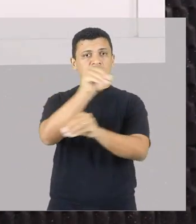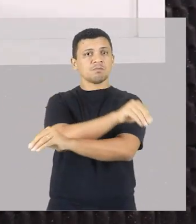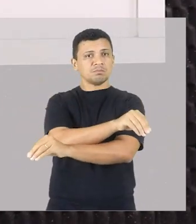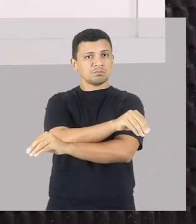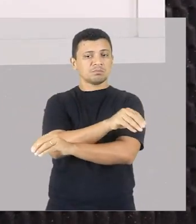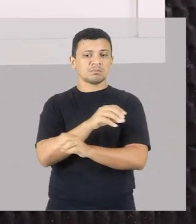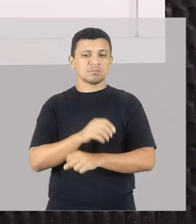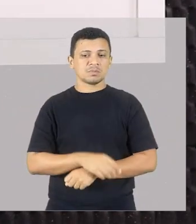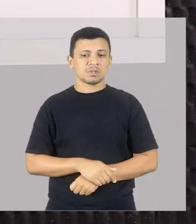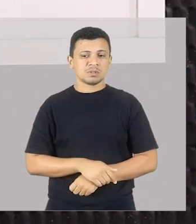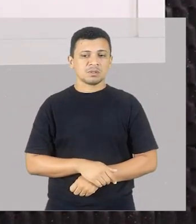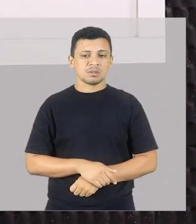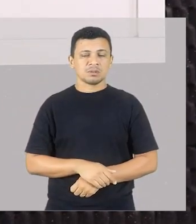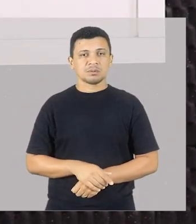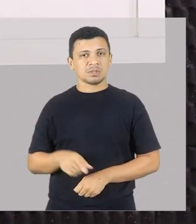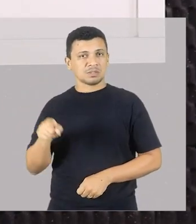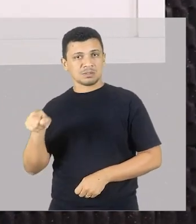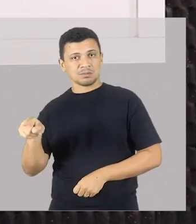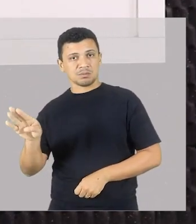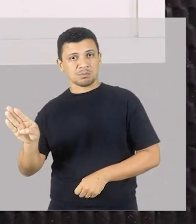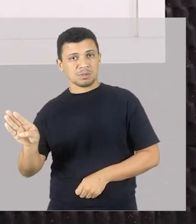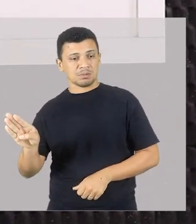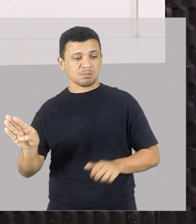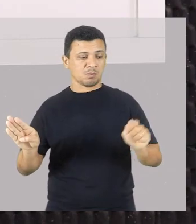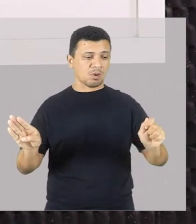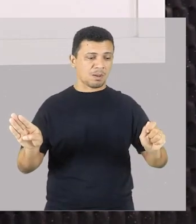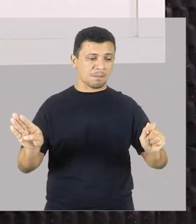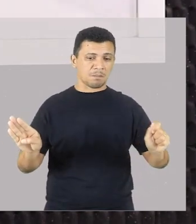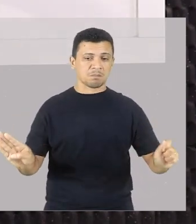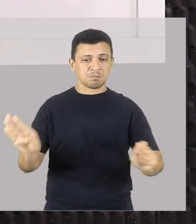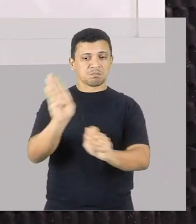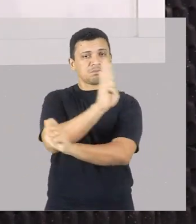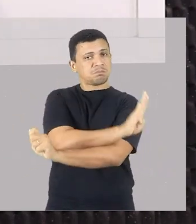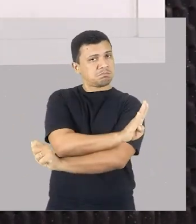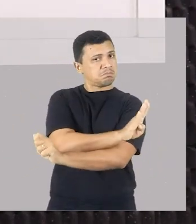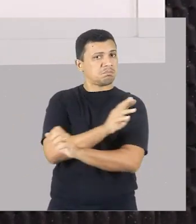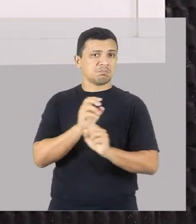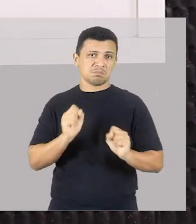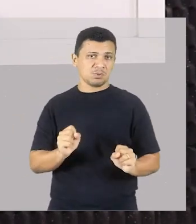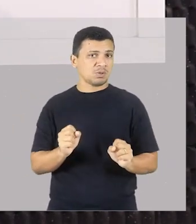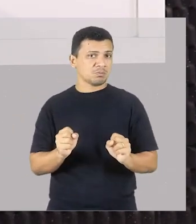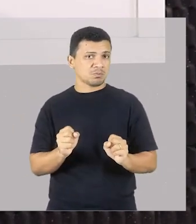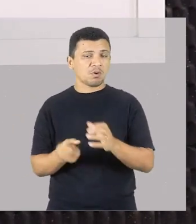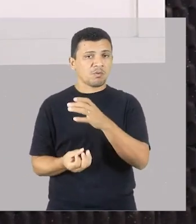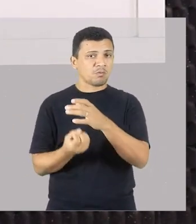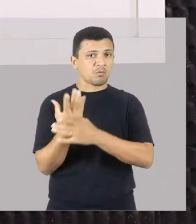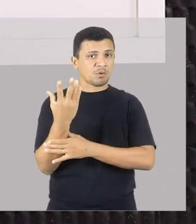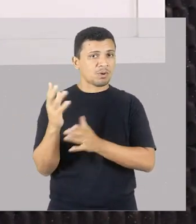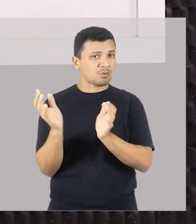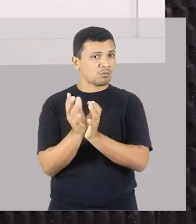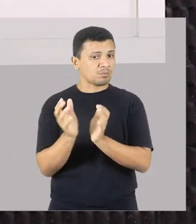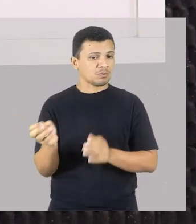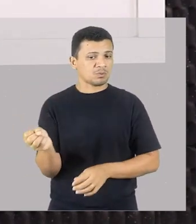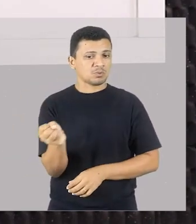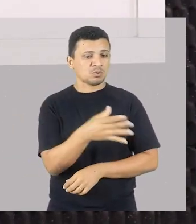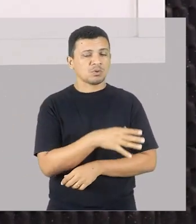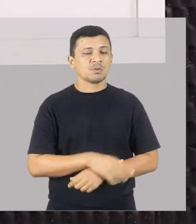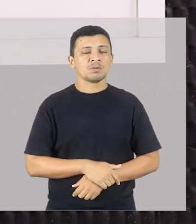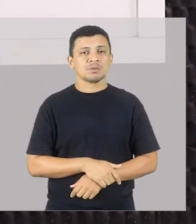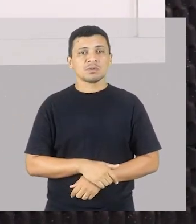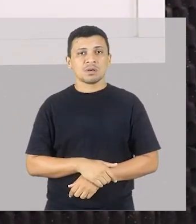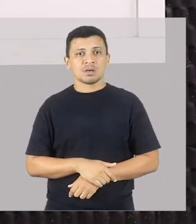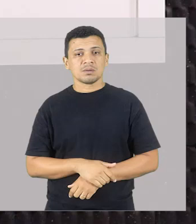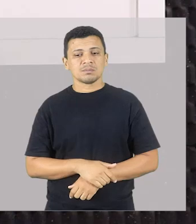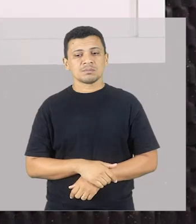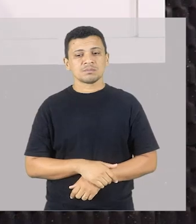trocar, porque o menino B pode vir aqui para essa posição do A e o A para o B já vai formar um novo grupo. Então essas trocas feitas com